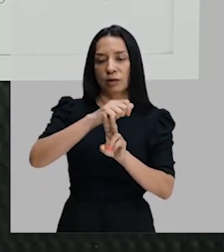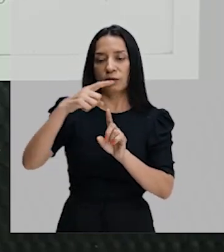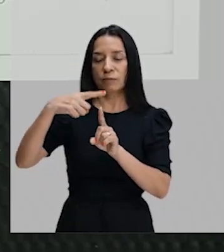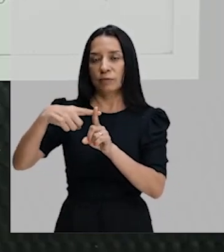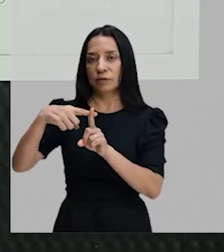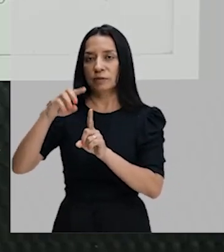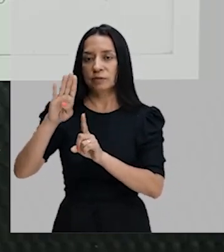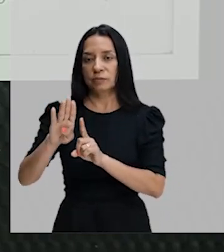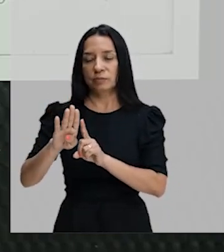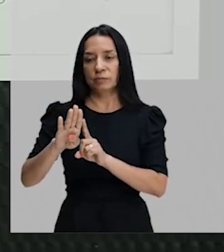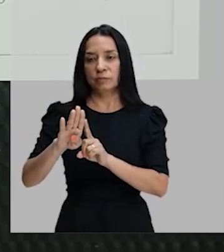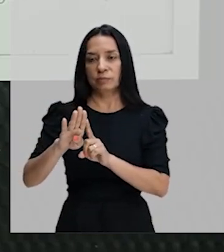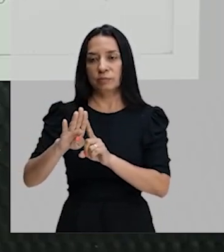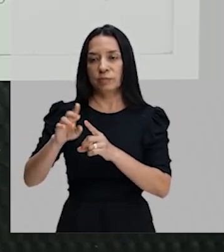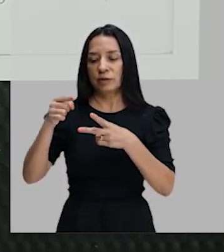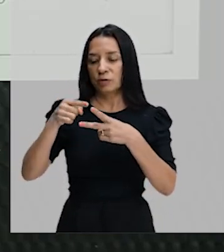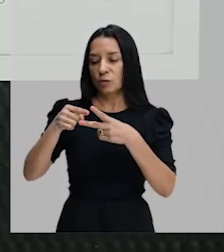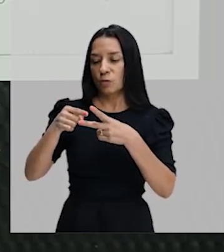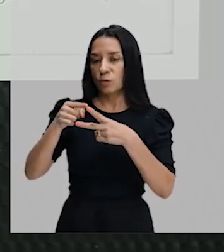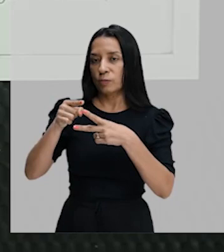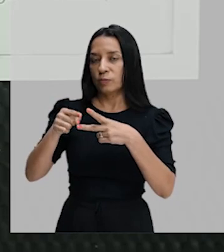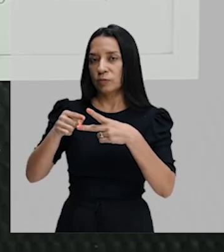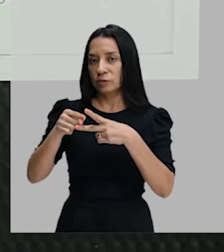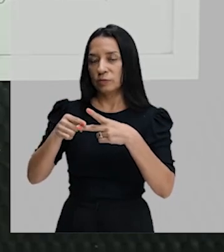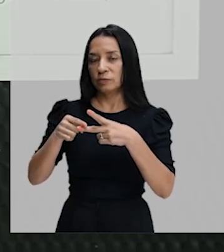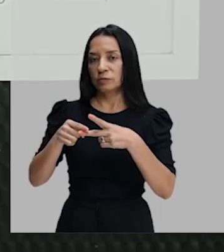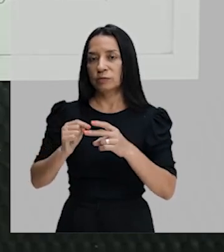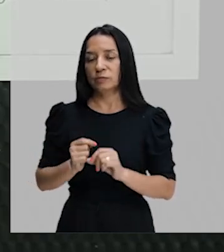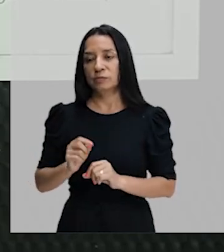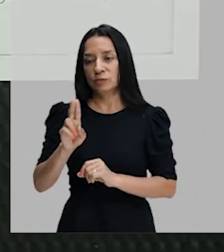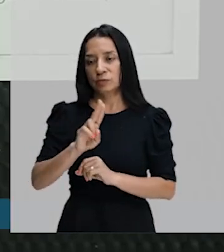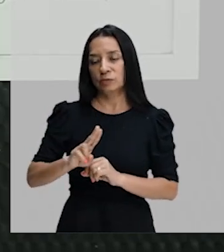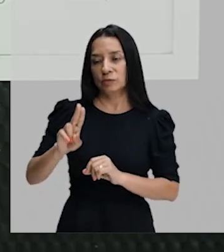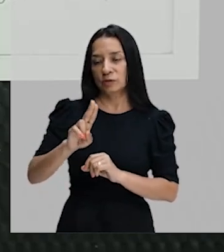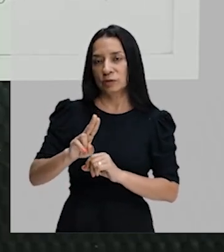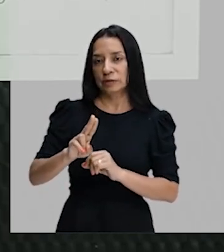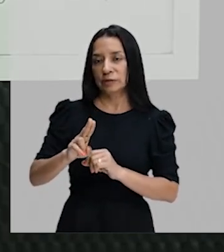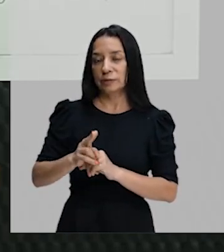vai ser a hipotenusa de um triângulo retângulo. Nós iremos utilizar o